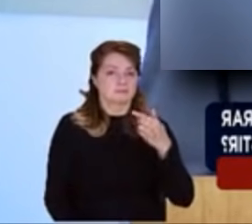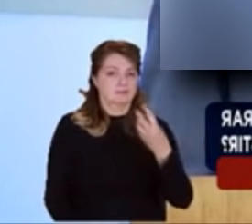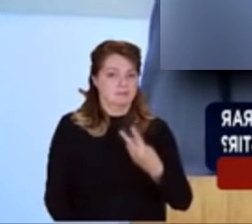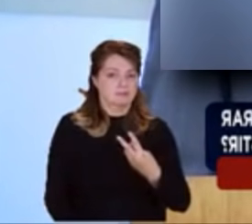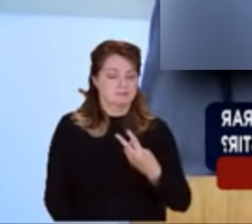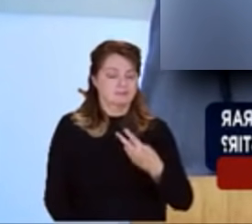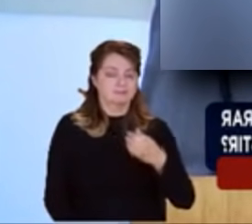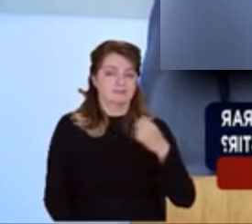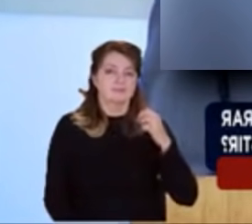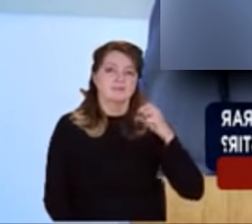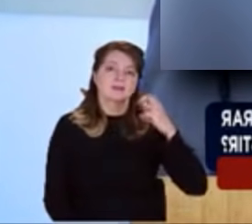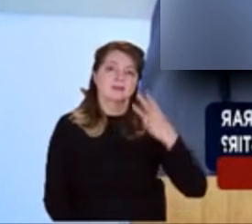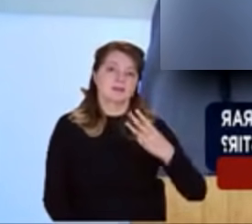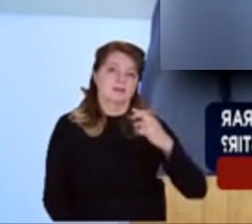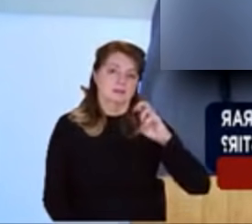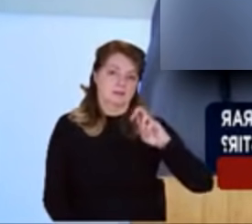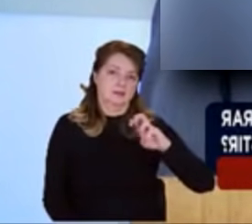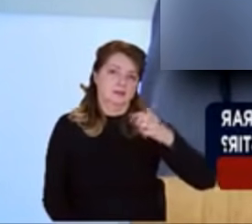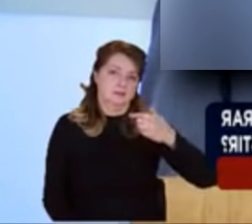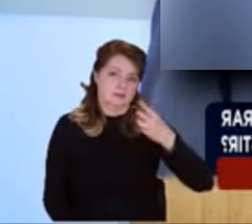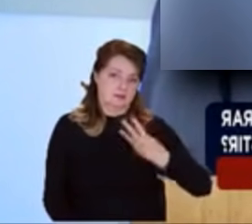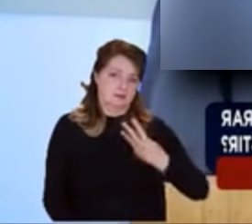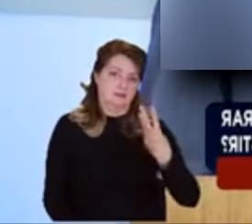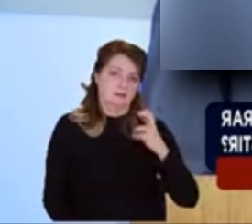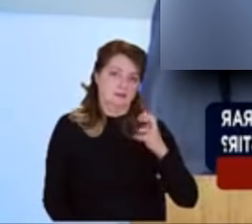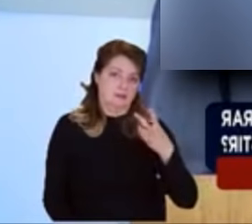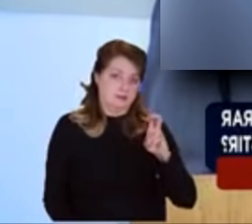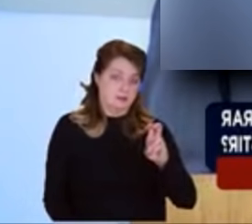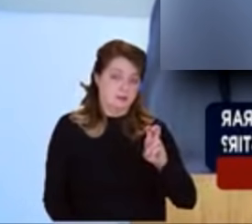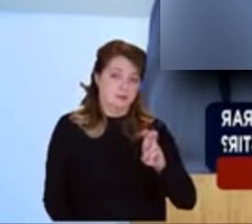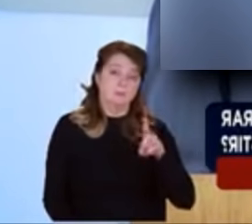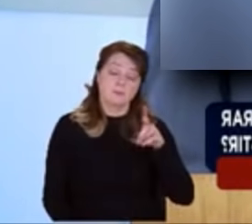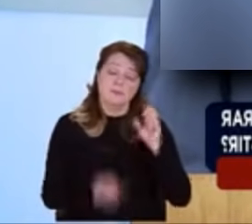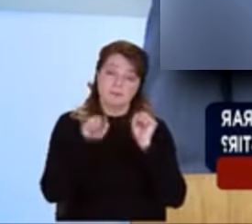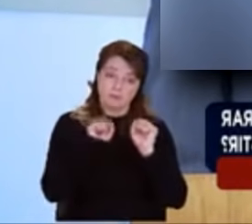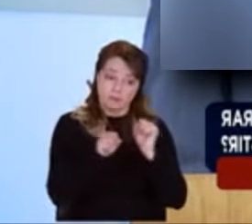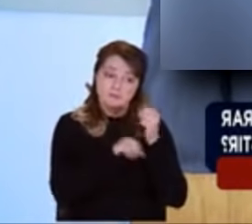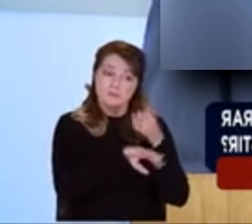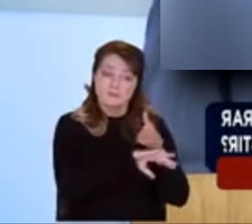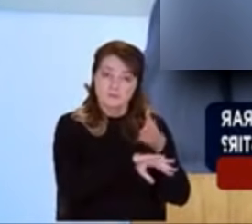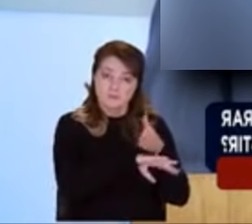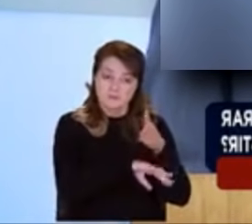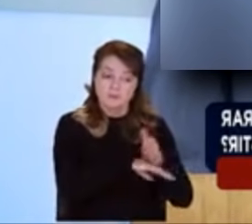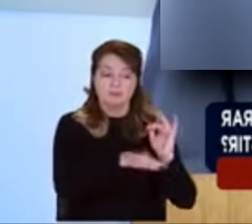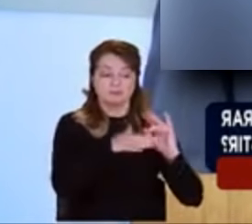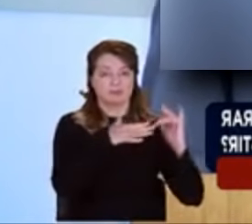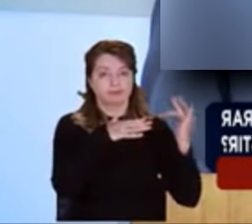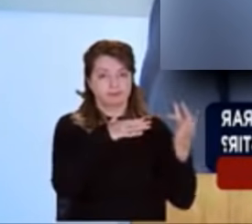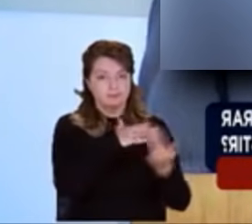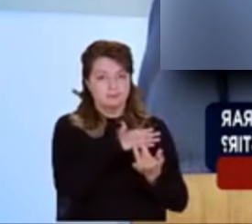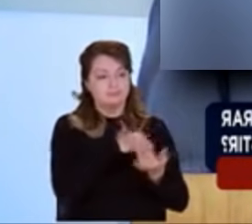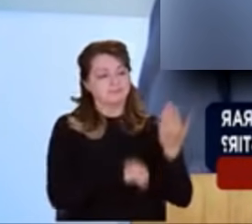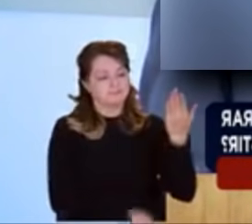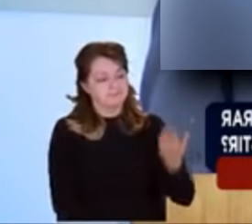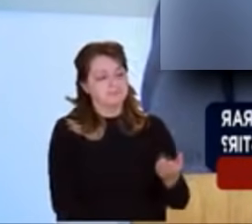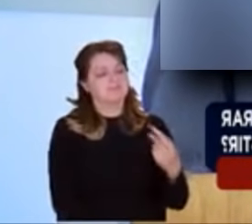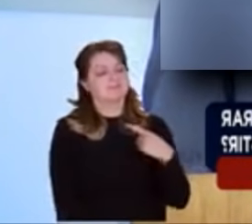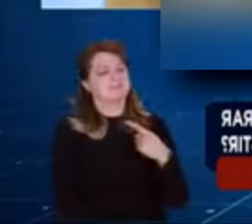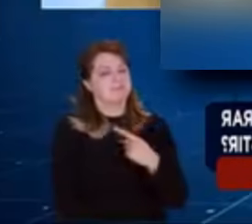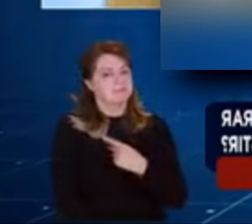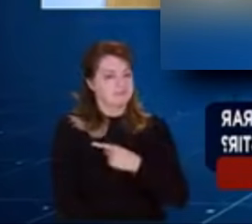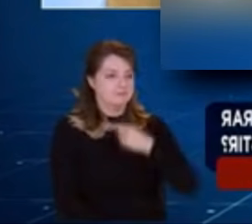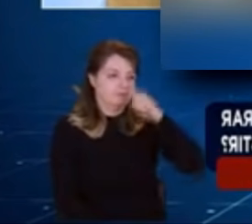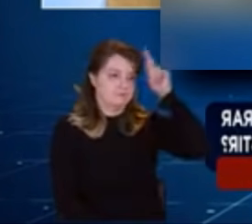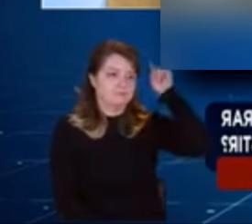se esses programas deveriam existir ou não e tals. E tipo, meu irmão, insinuar que essas obras não devem ir no ar é repressão. Além de, claro,